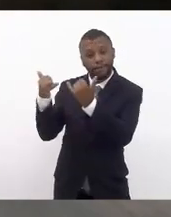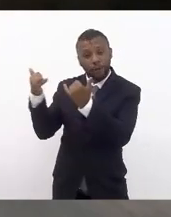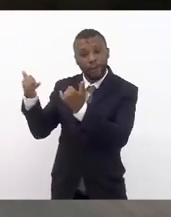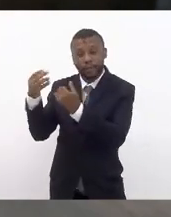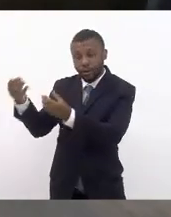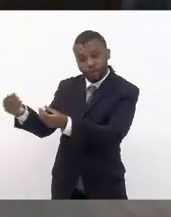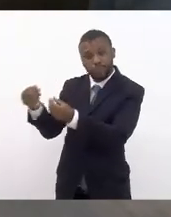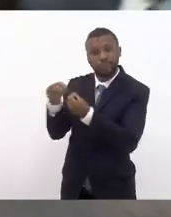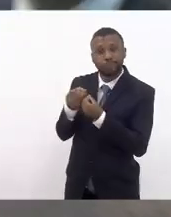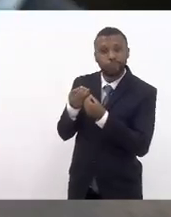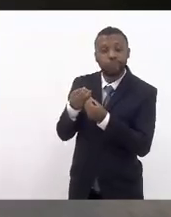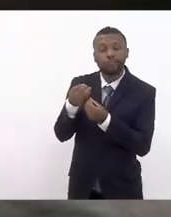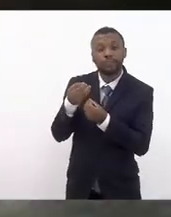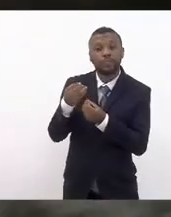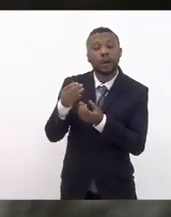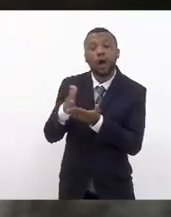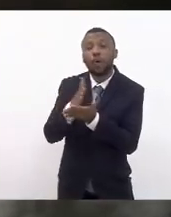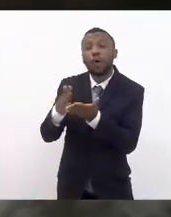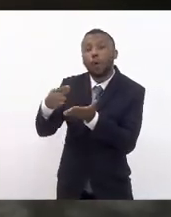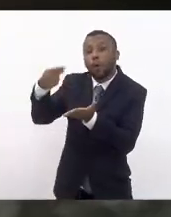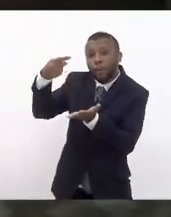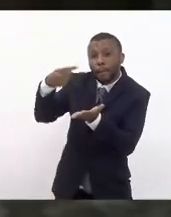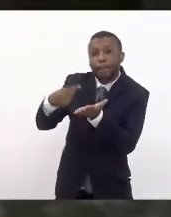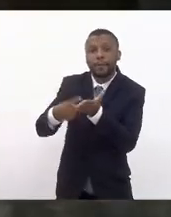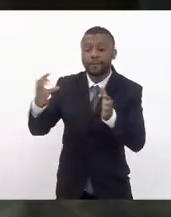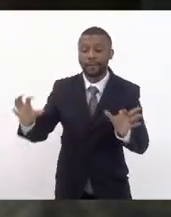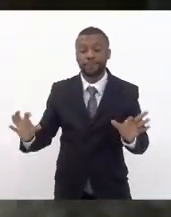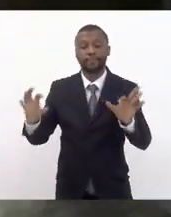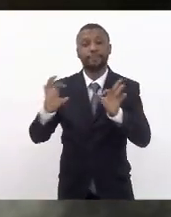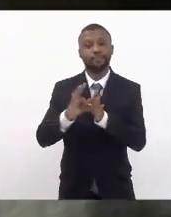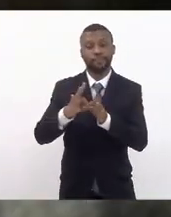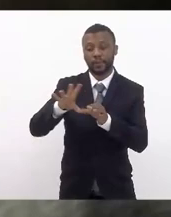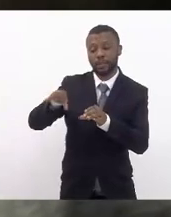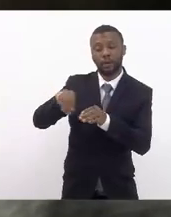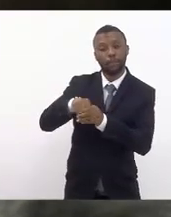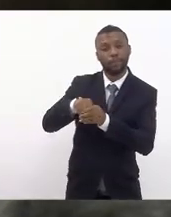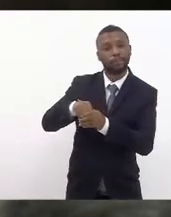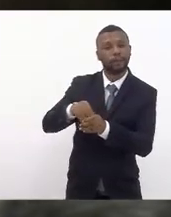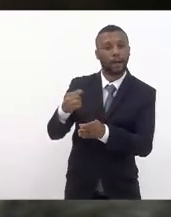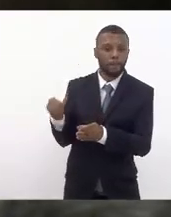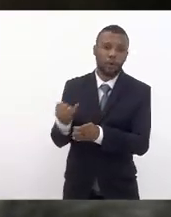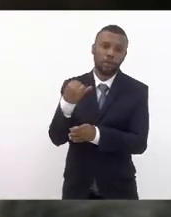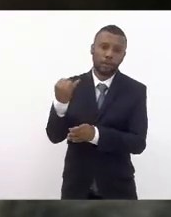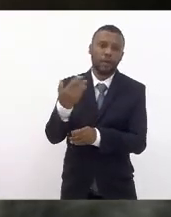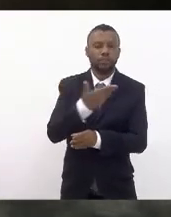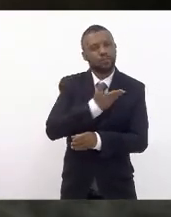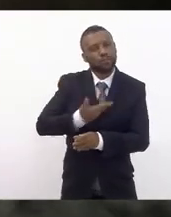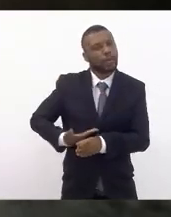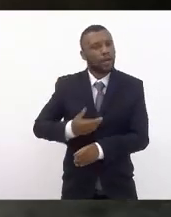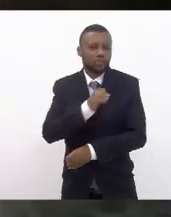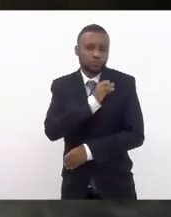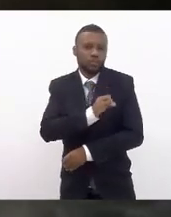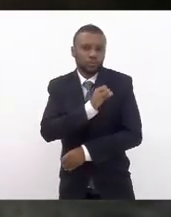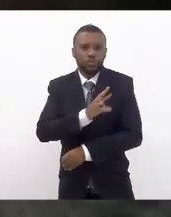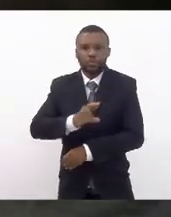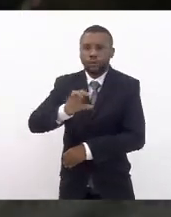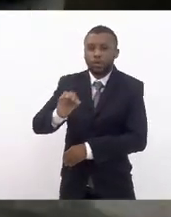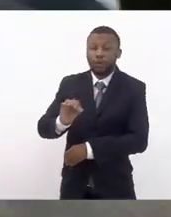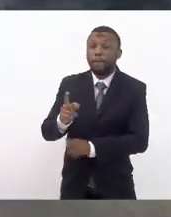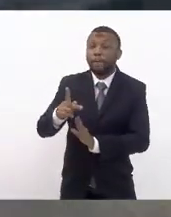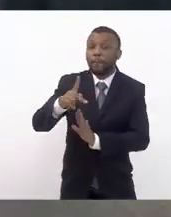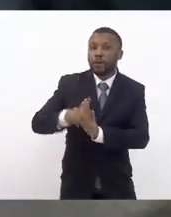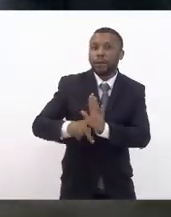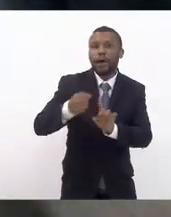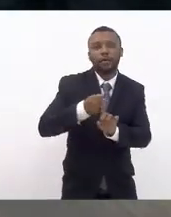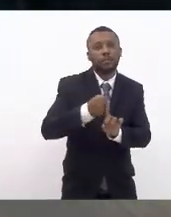importantes, compromisso desta fusão, desta incorporação importante para o Estado do Rio de Janeiro, projetos de